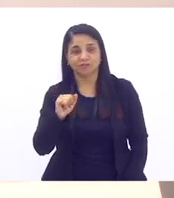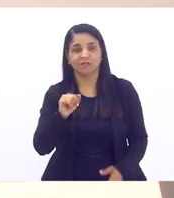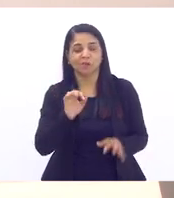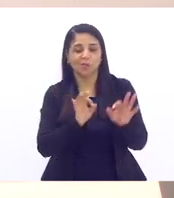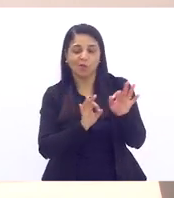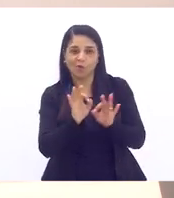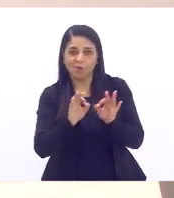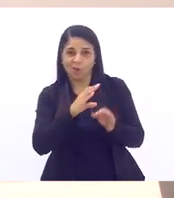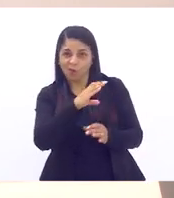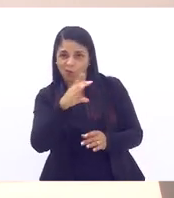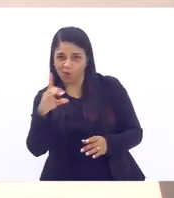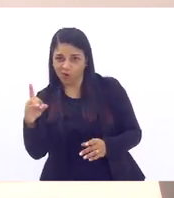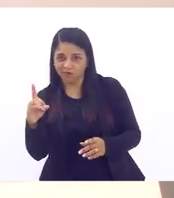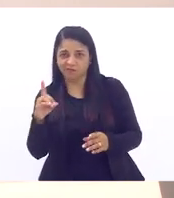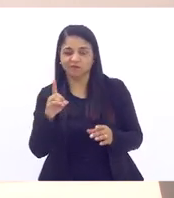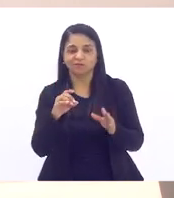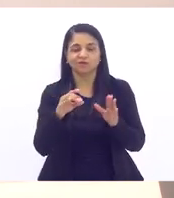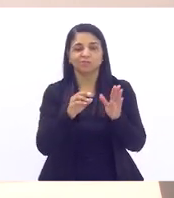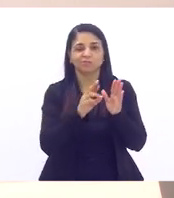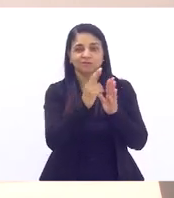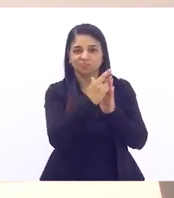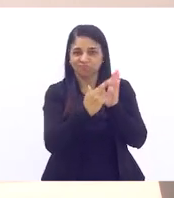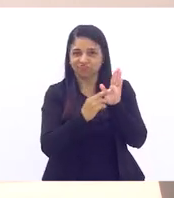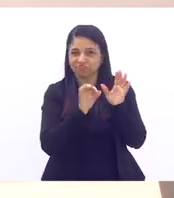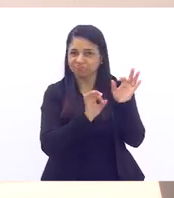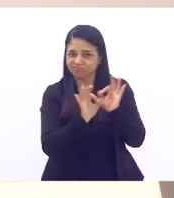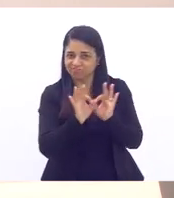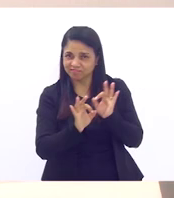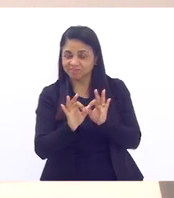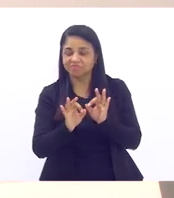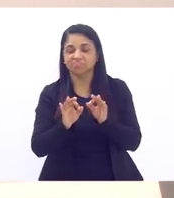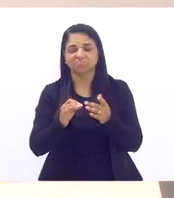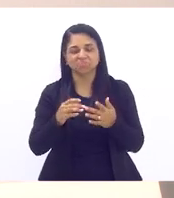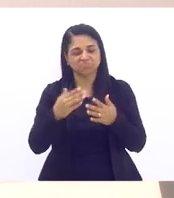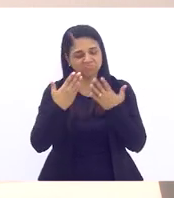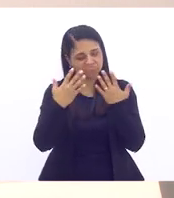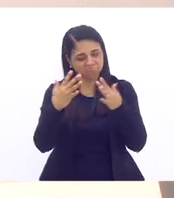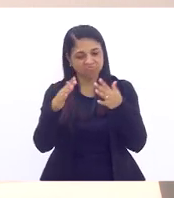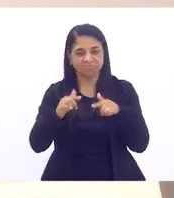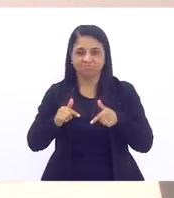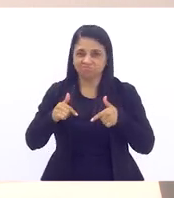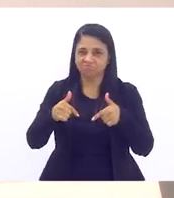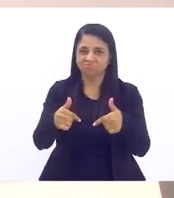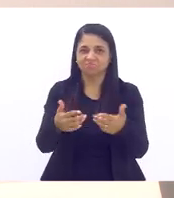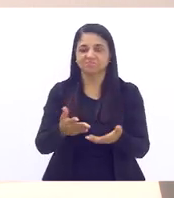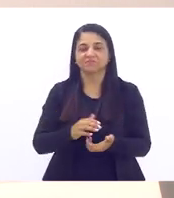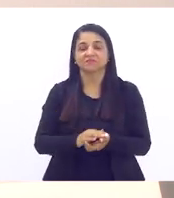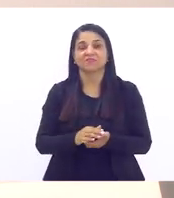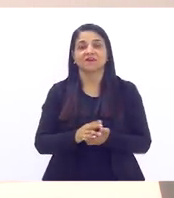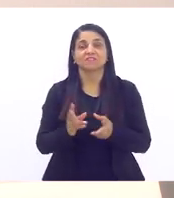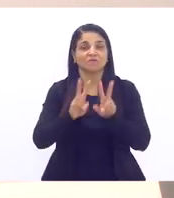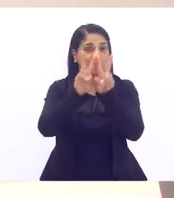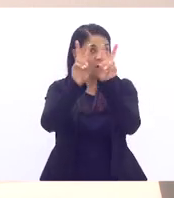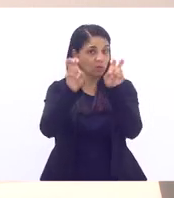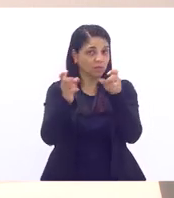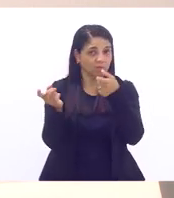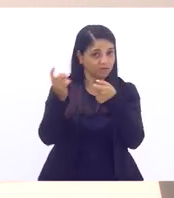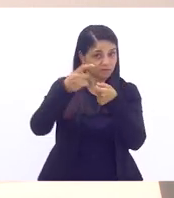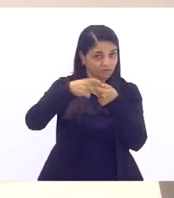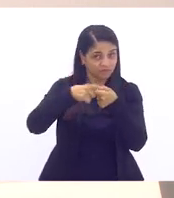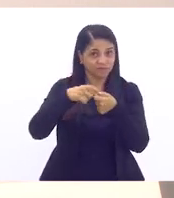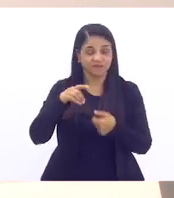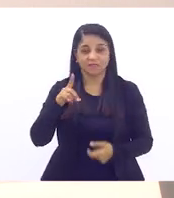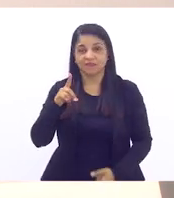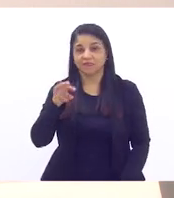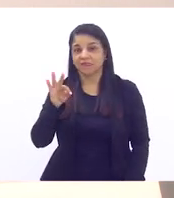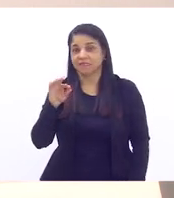pela ferramenta e pela iniciativa bom voltando aqui ao nosso tema Daiane